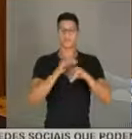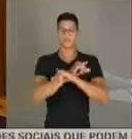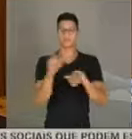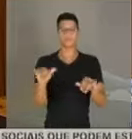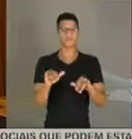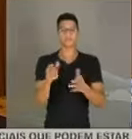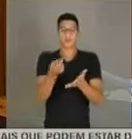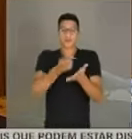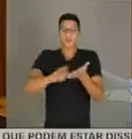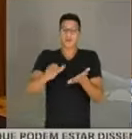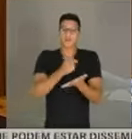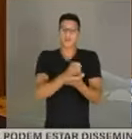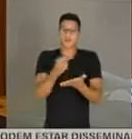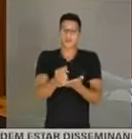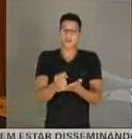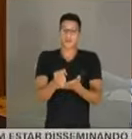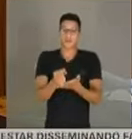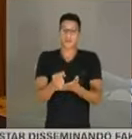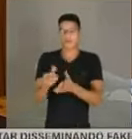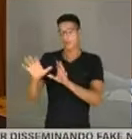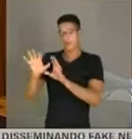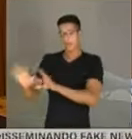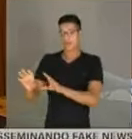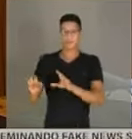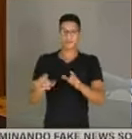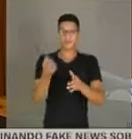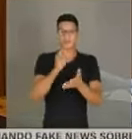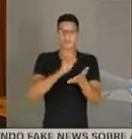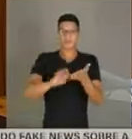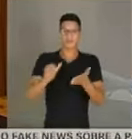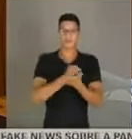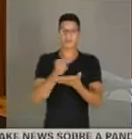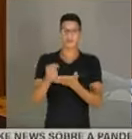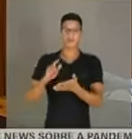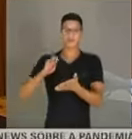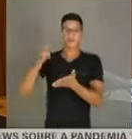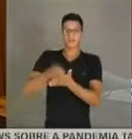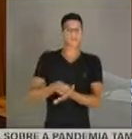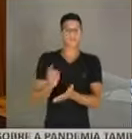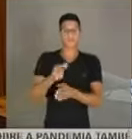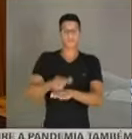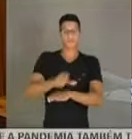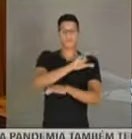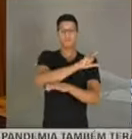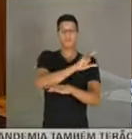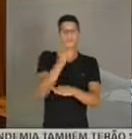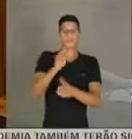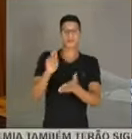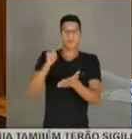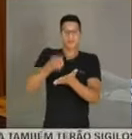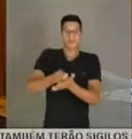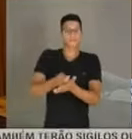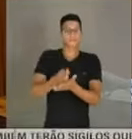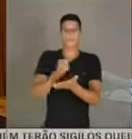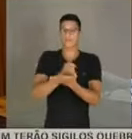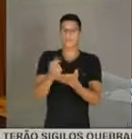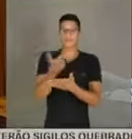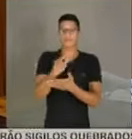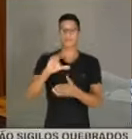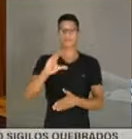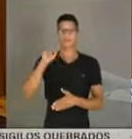não assina o contrato, a parte não é essa. Não assina o contrato, o pagamento não é antecipado. Não assina o contrato, não